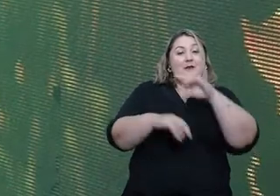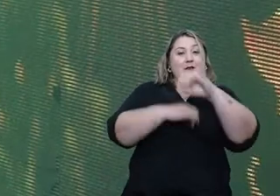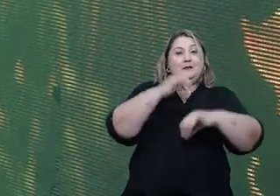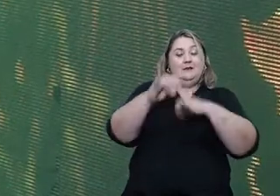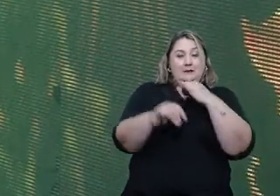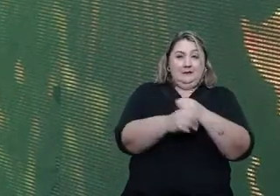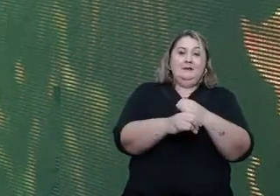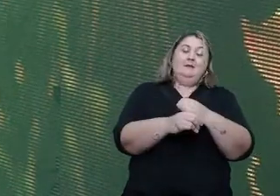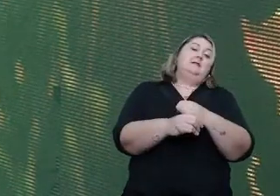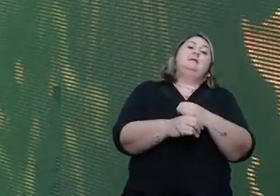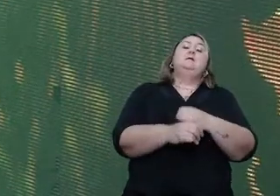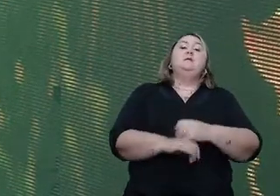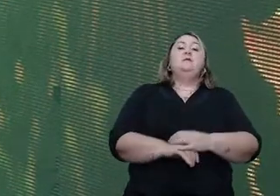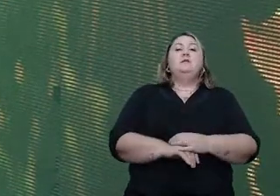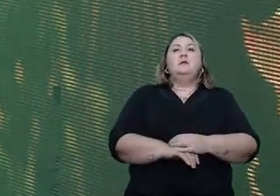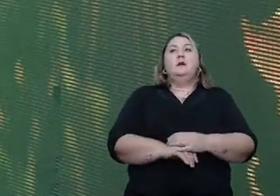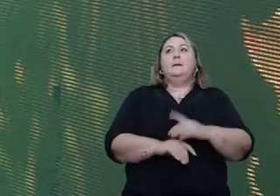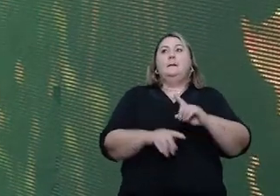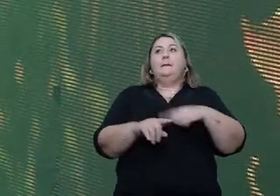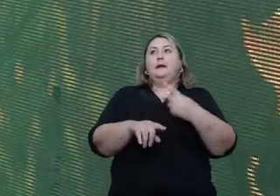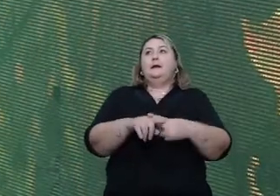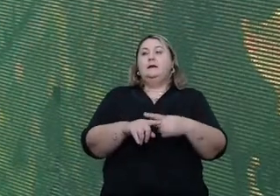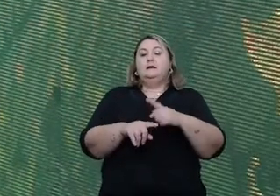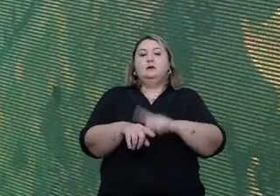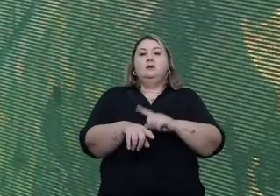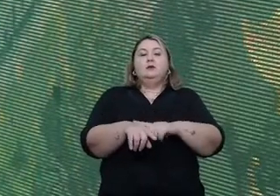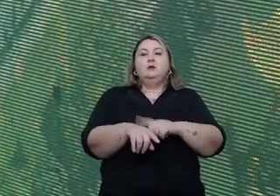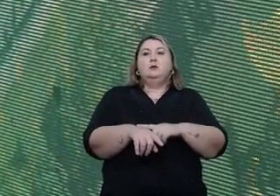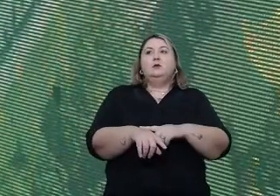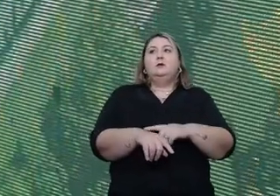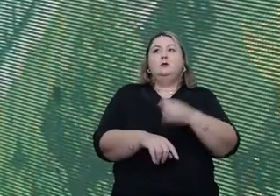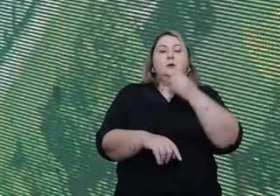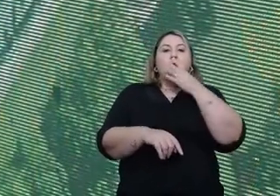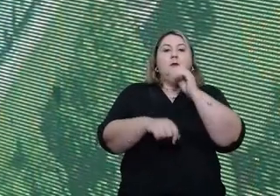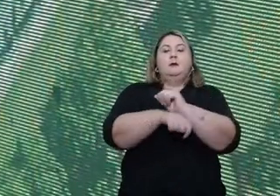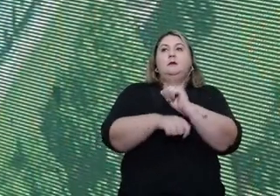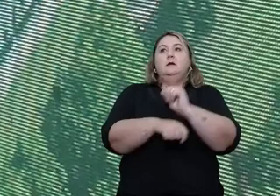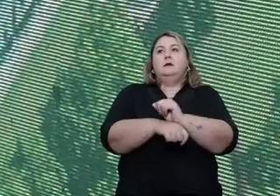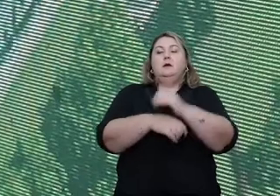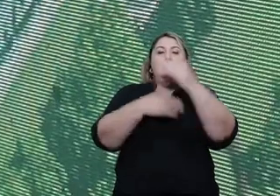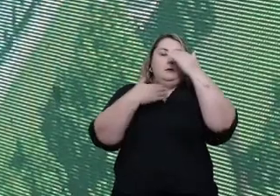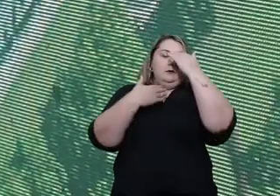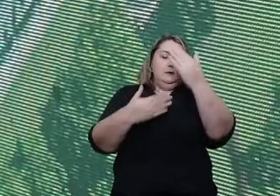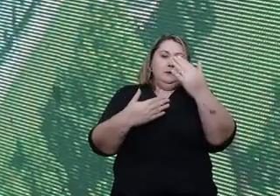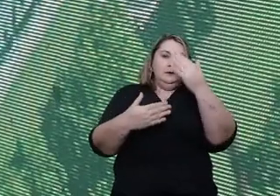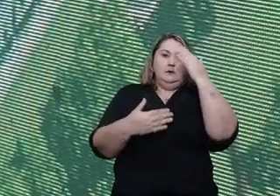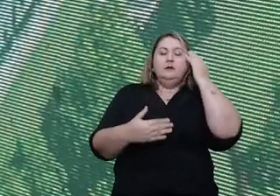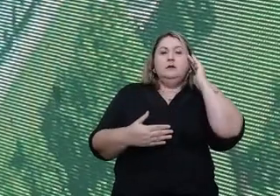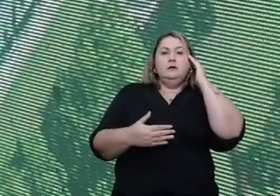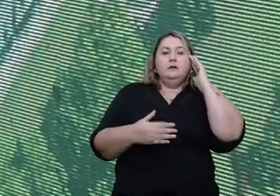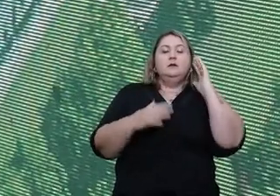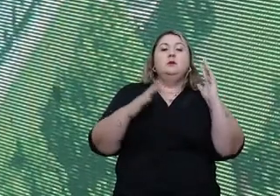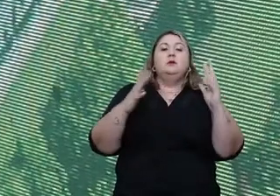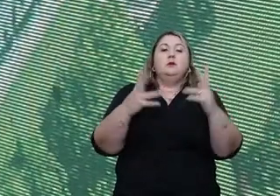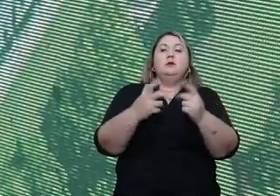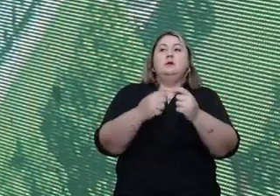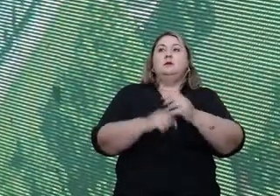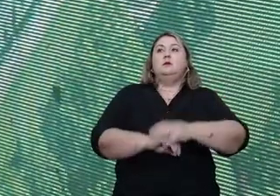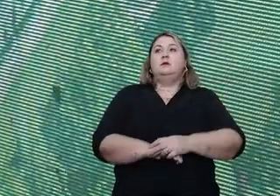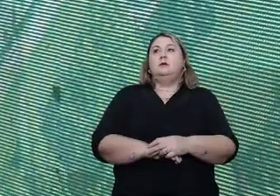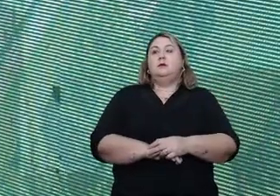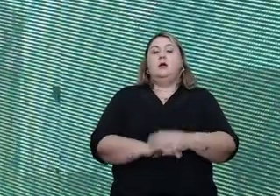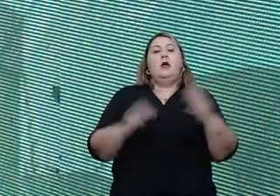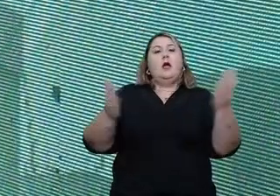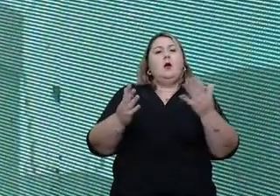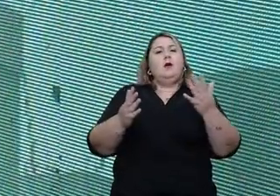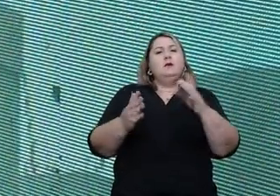para a gente estar aqui fazendo um pouco a mais, né, do horário, porque a gente ficou um tempo bom parado. Então, muito obrigado pela compreensão de todos vocês, tá bom? Imagina, obrigada.